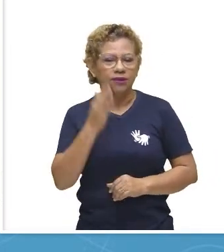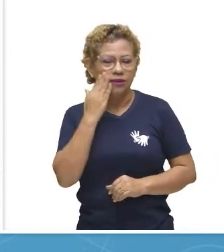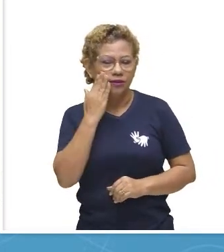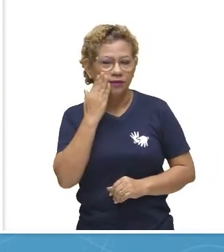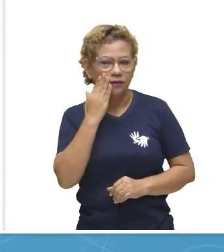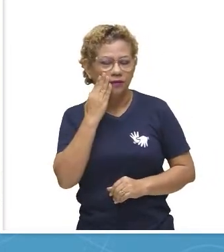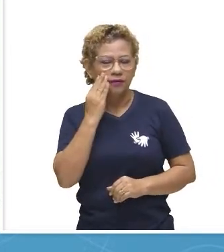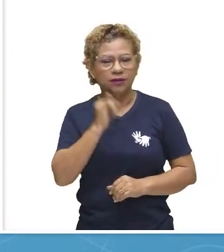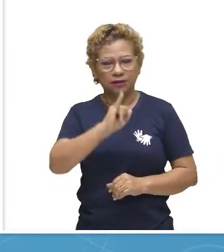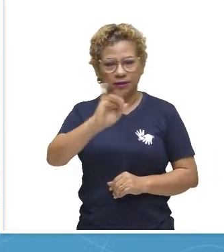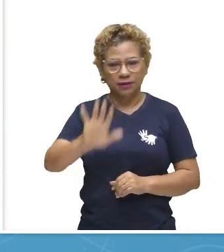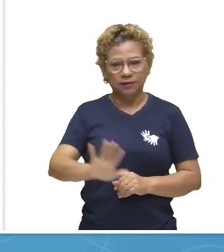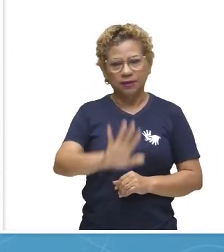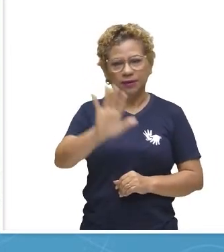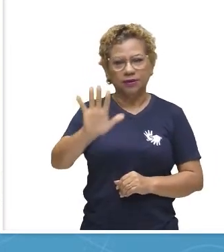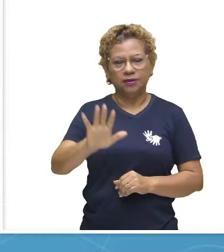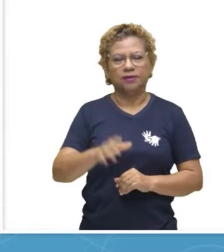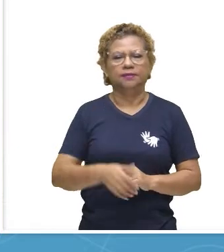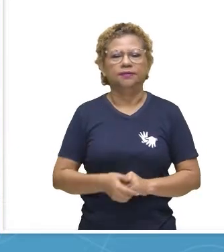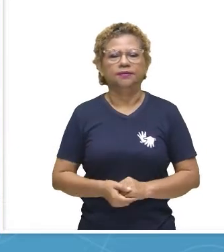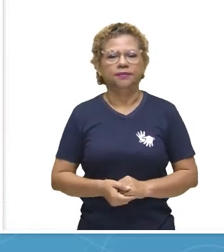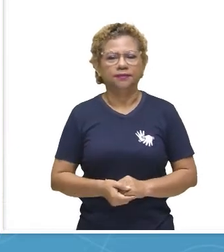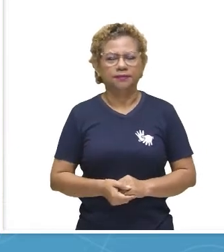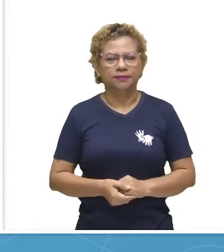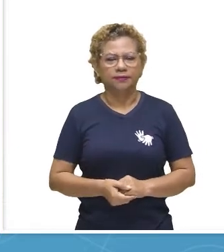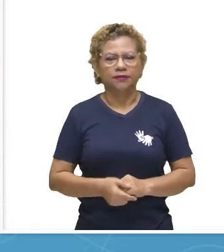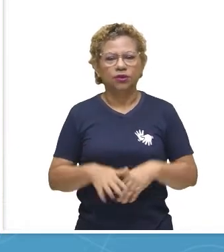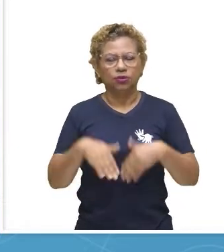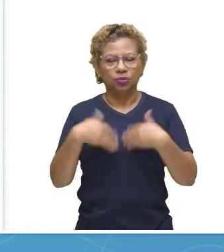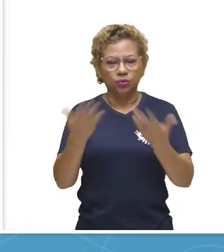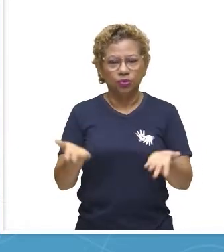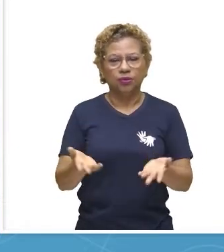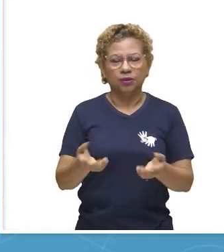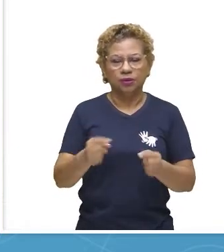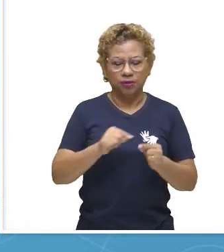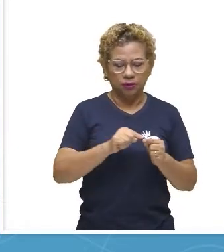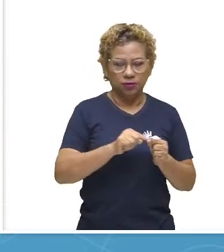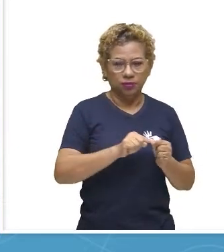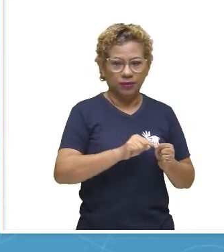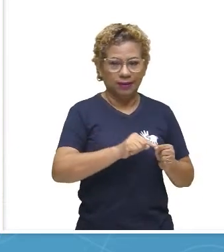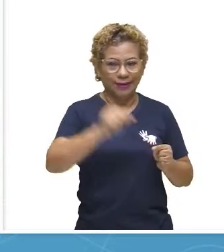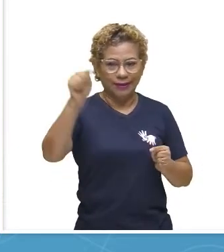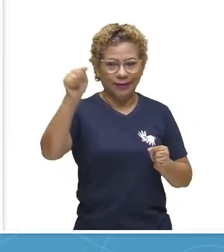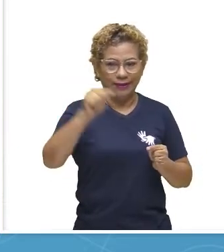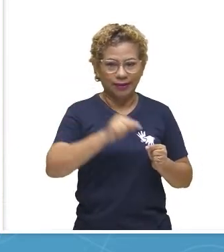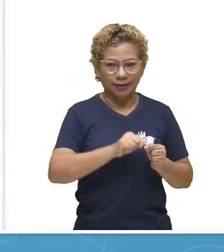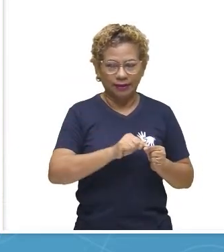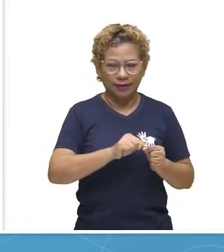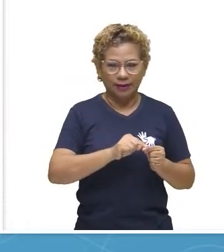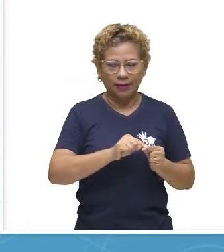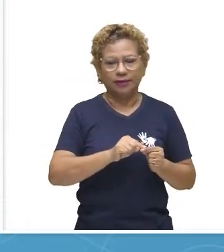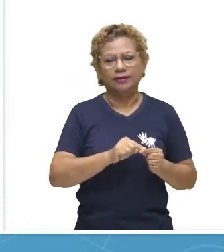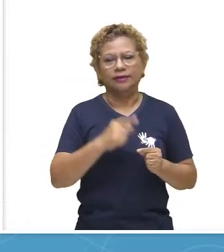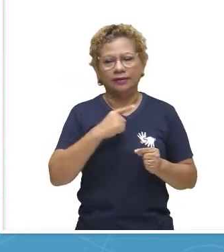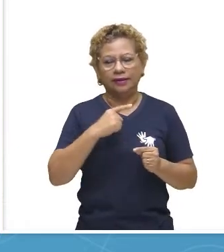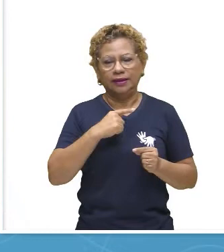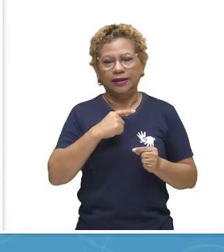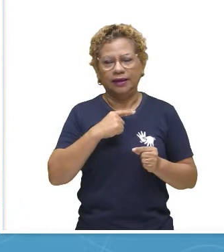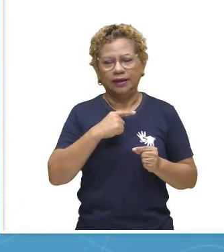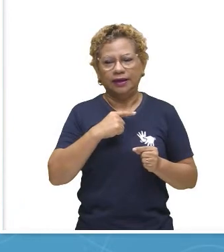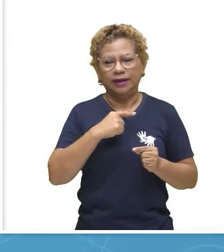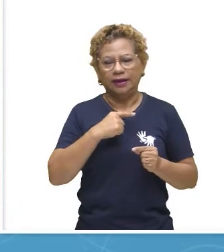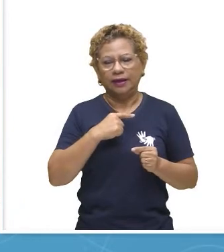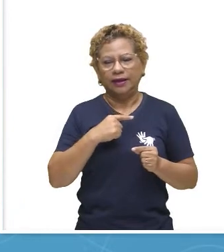Muito bem, então olha só. Quando uma reta transversal corta duas